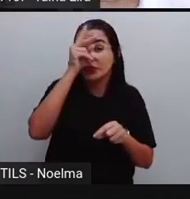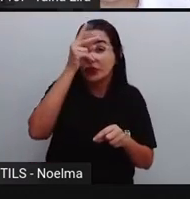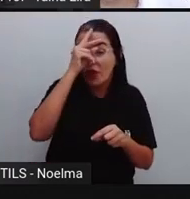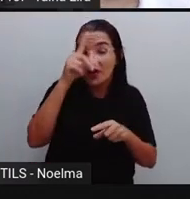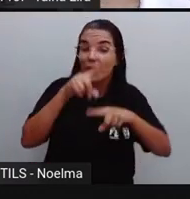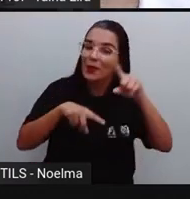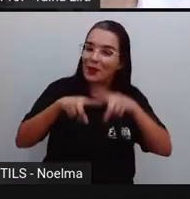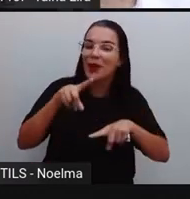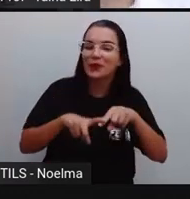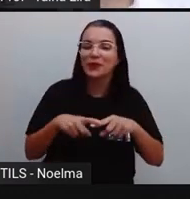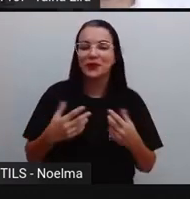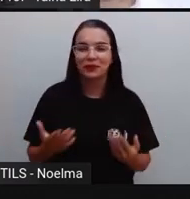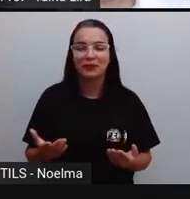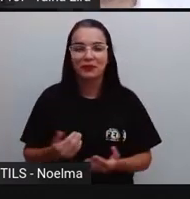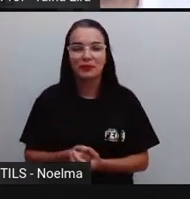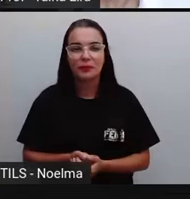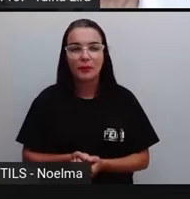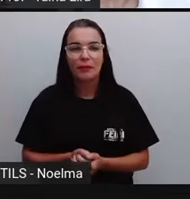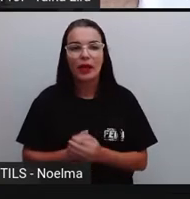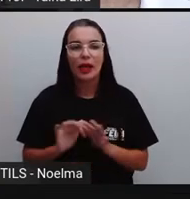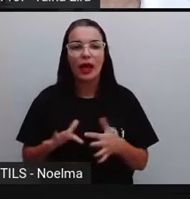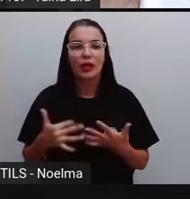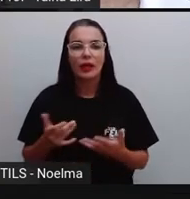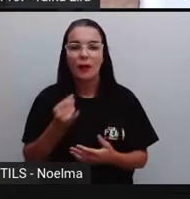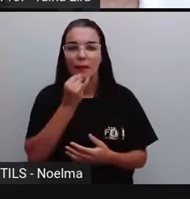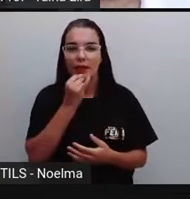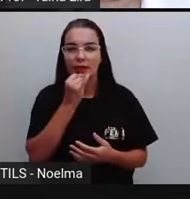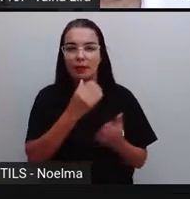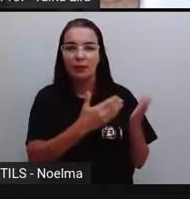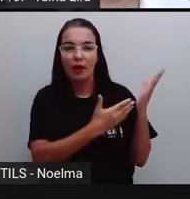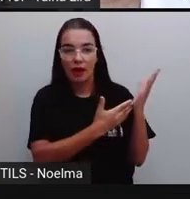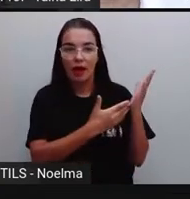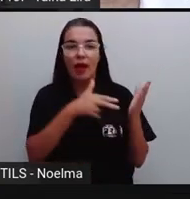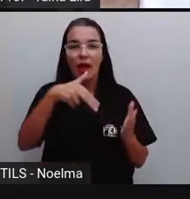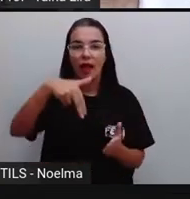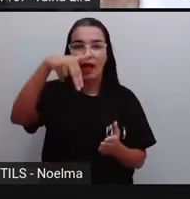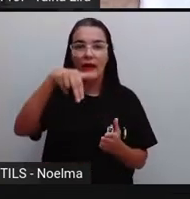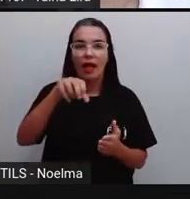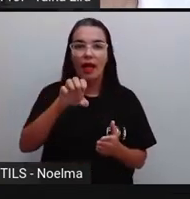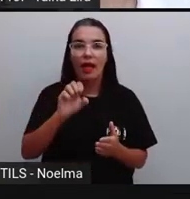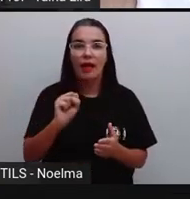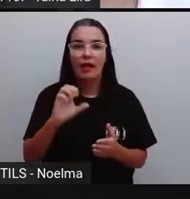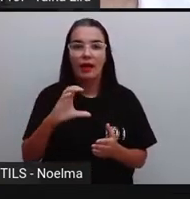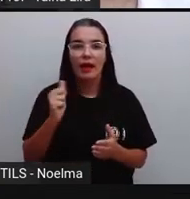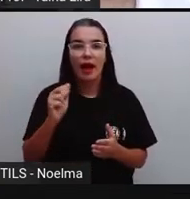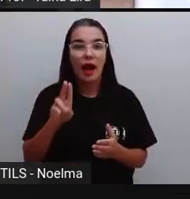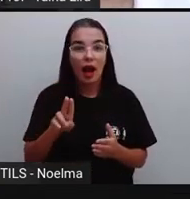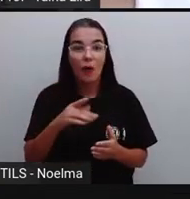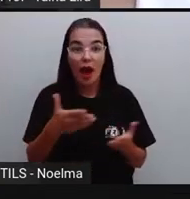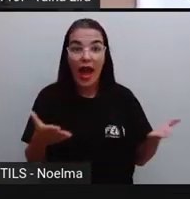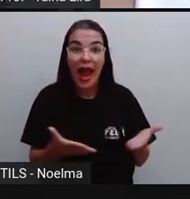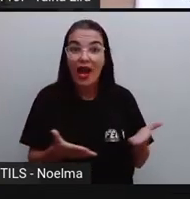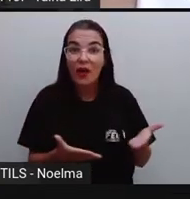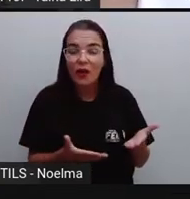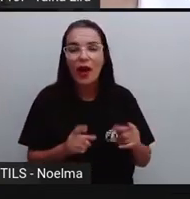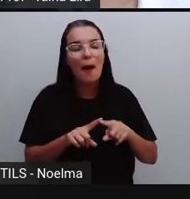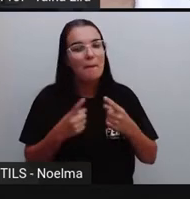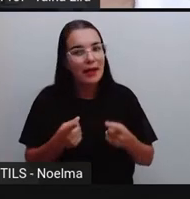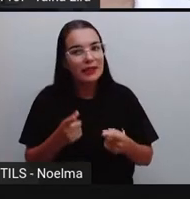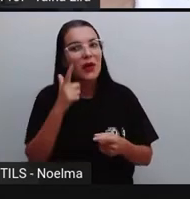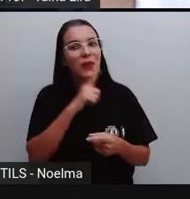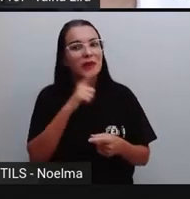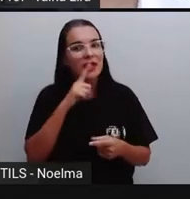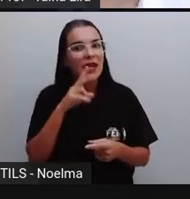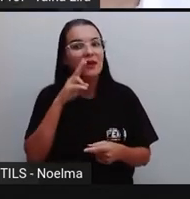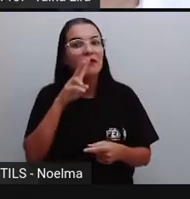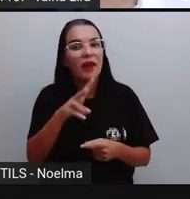do produto. Então, a gente tem aqui, por exemplo, a propaganda do Nescau. é uma propaganda mais recente, mas a gente consegue